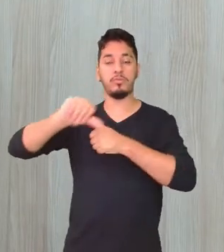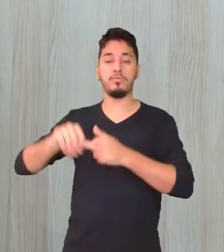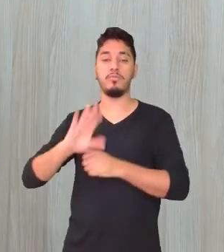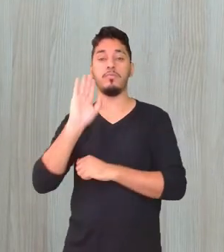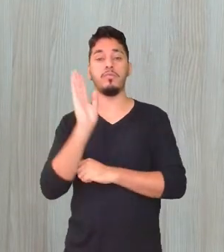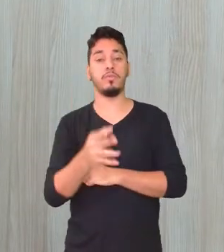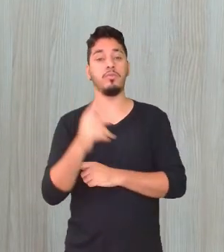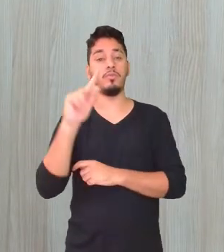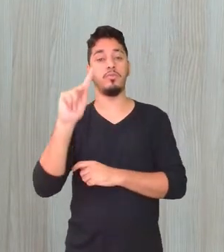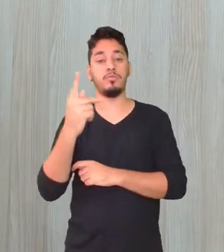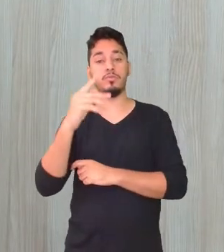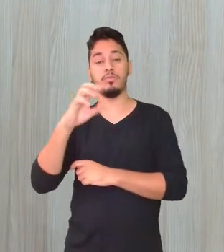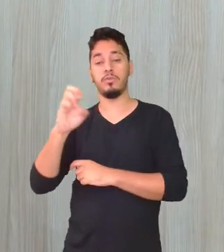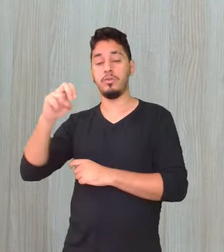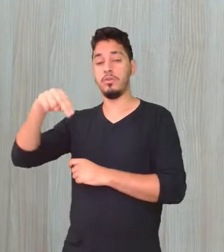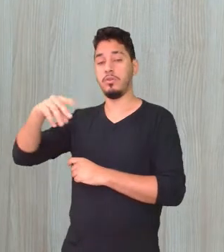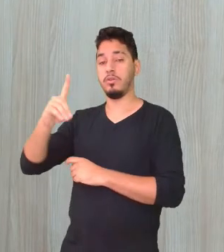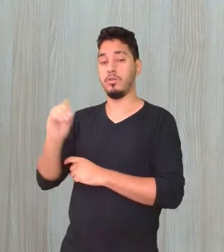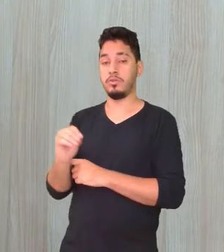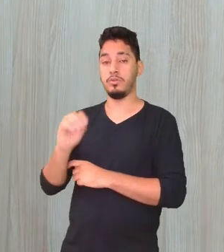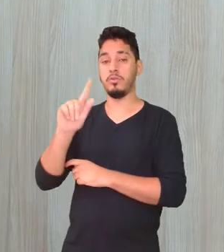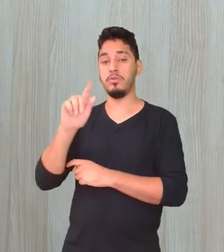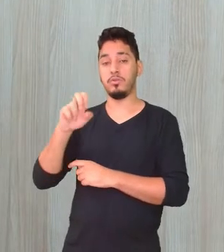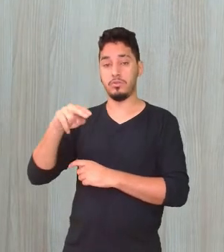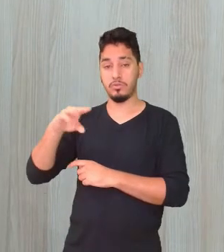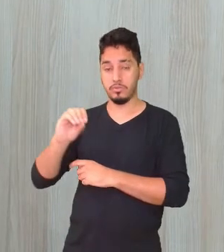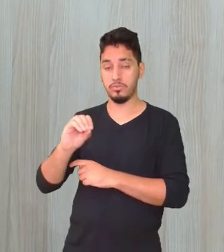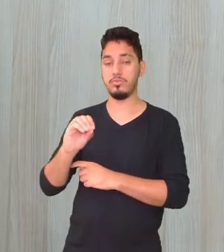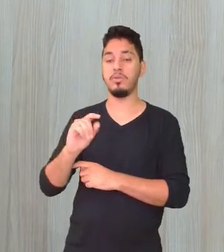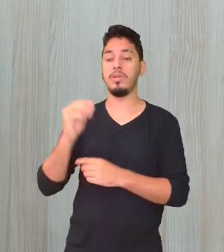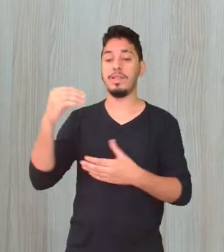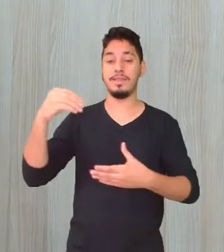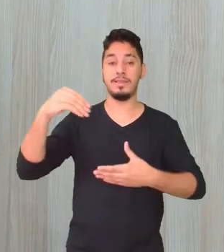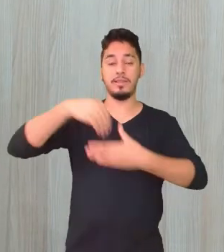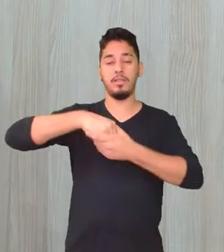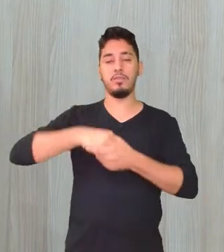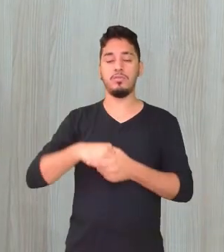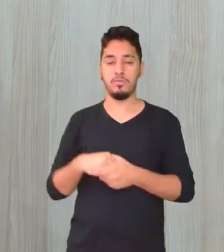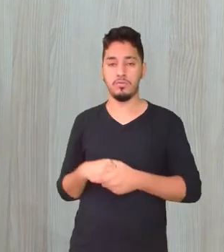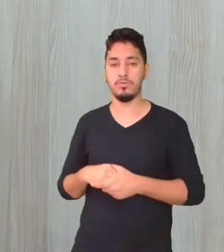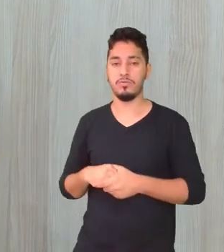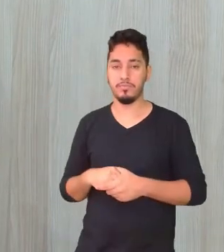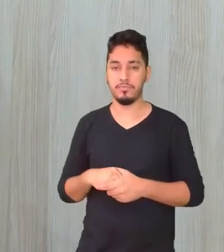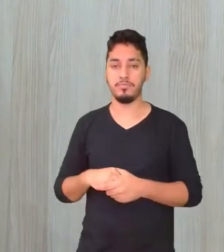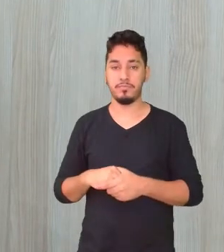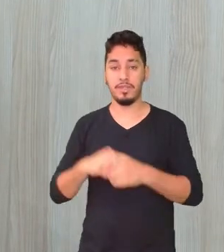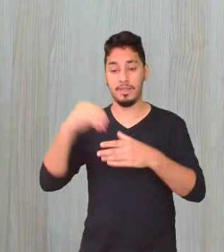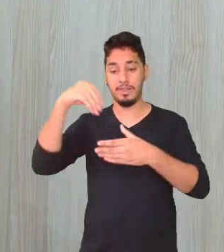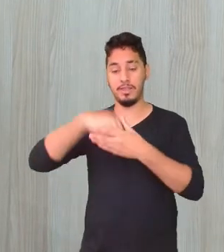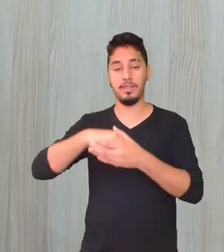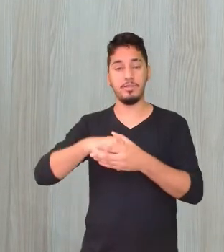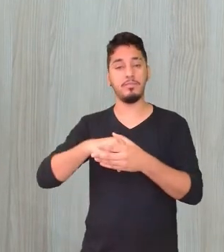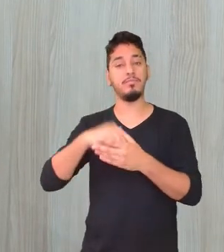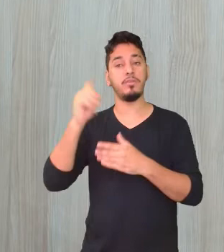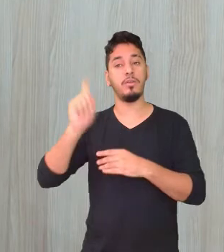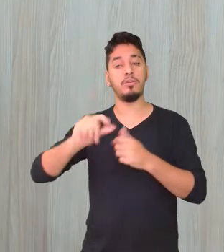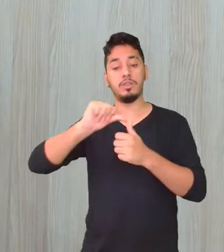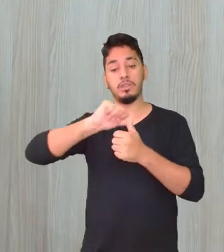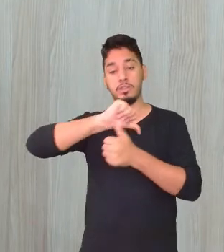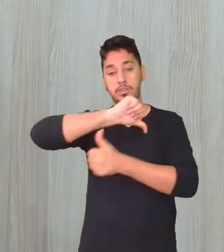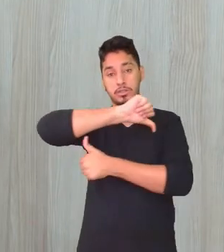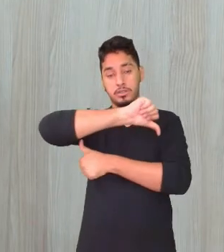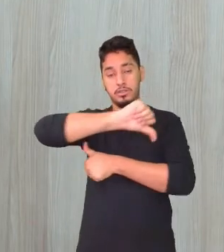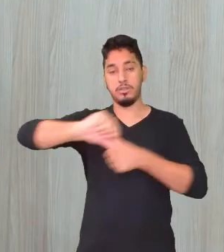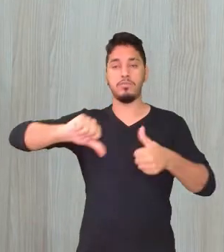os endógenos, acho que estão aqui ocorrendo na parte interna da Terra, que é justamente os transformadores.